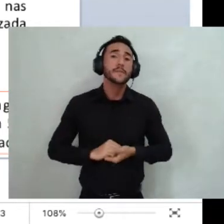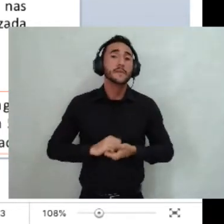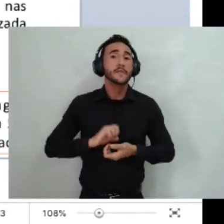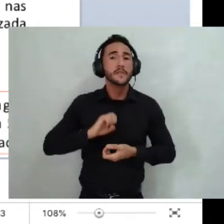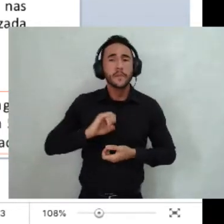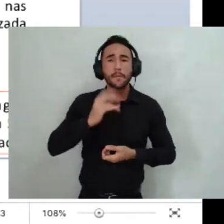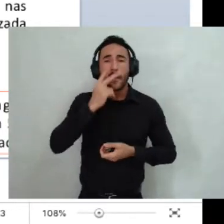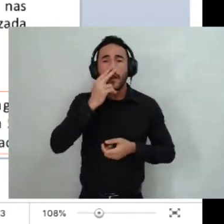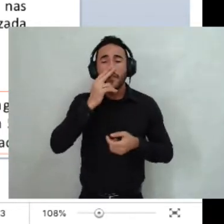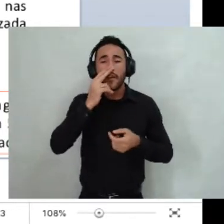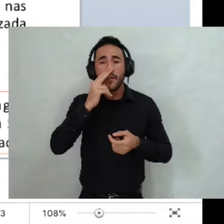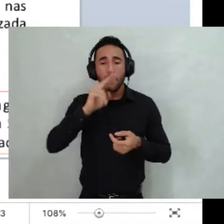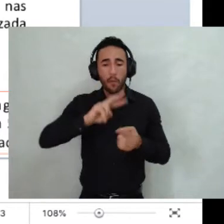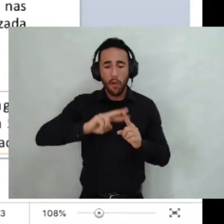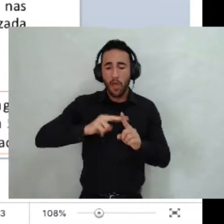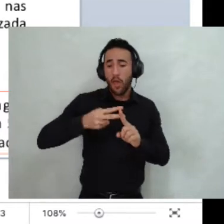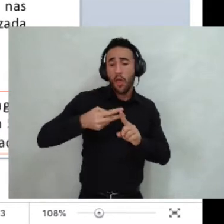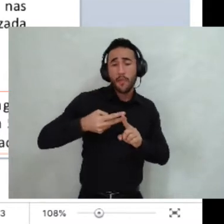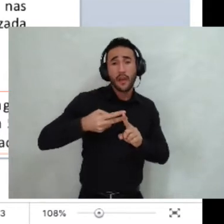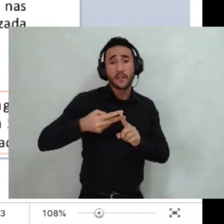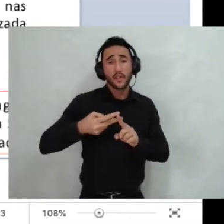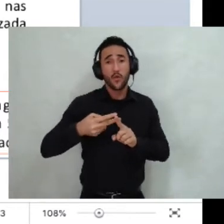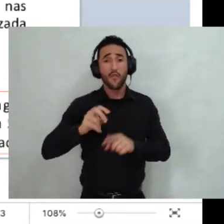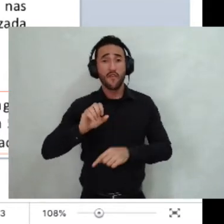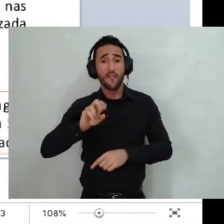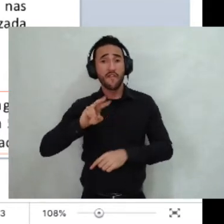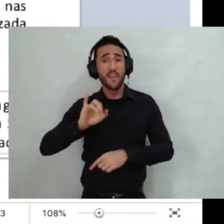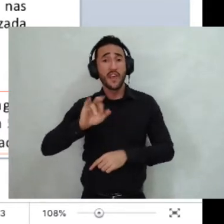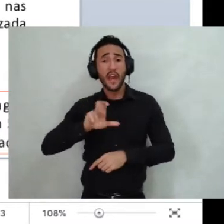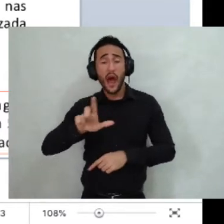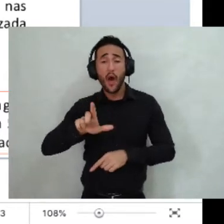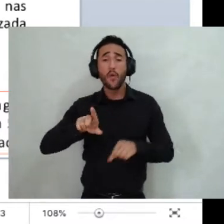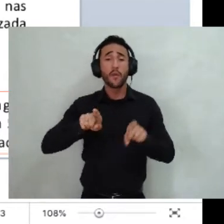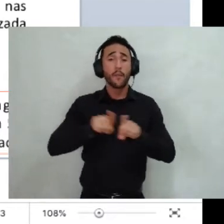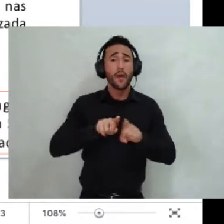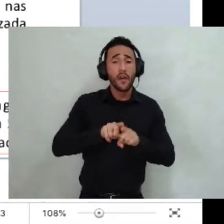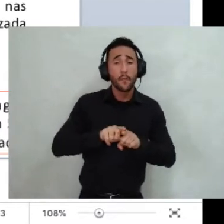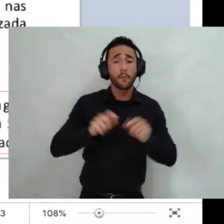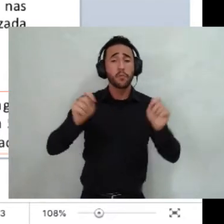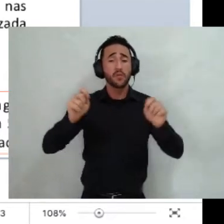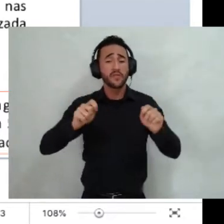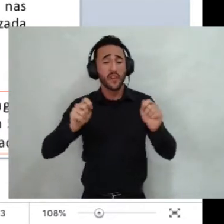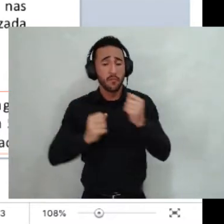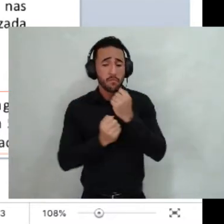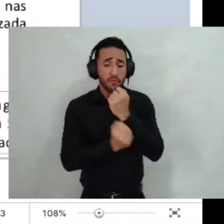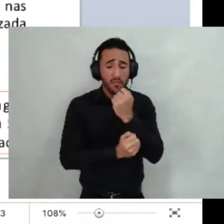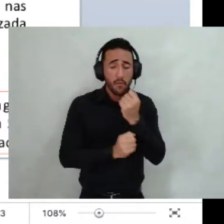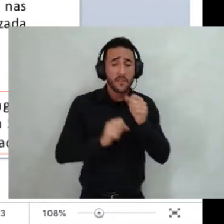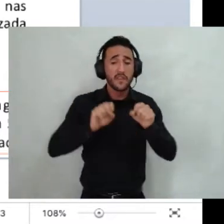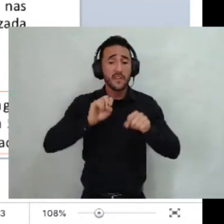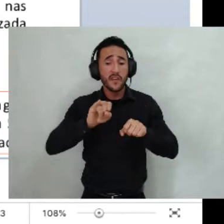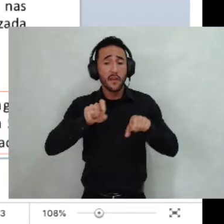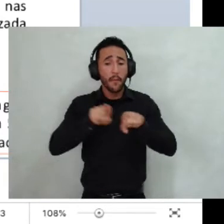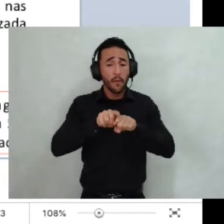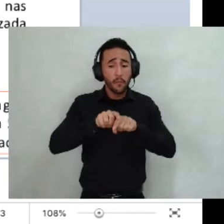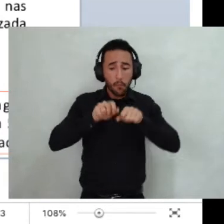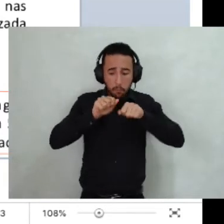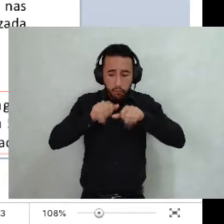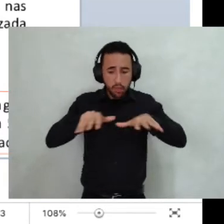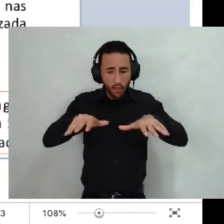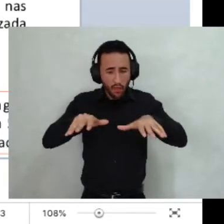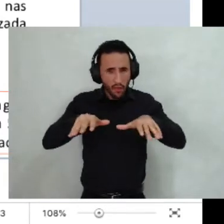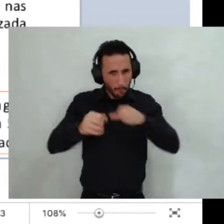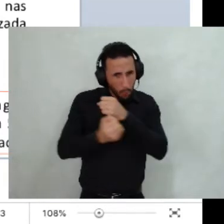viral efetiva, transmissão fecal-oral, possibilidade de transmissão através das fezes. Então, assim,